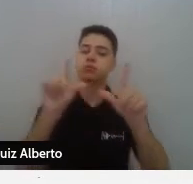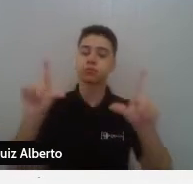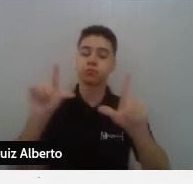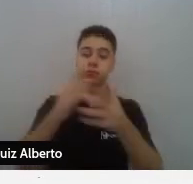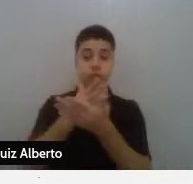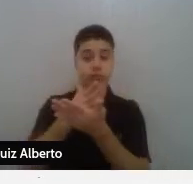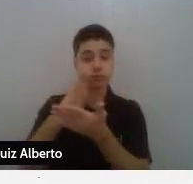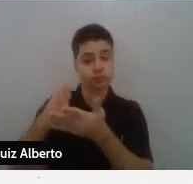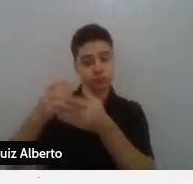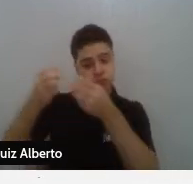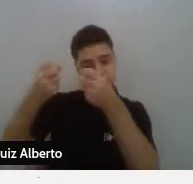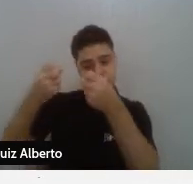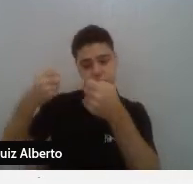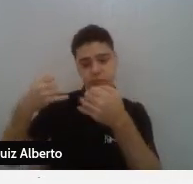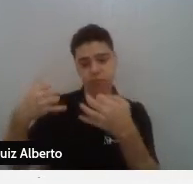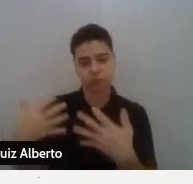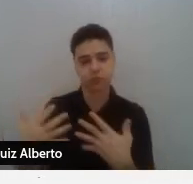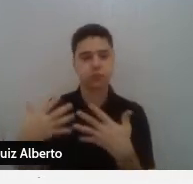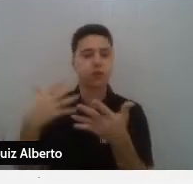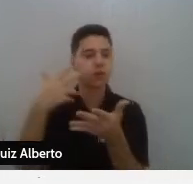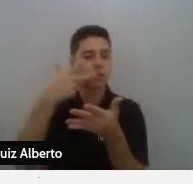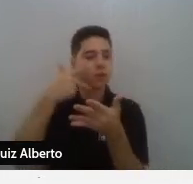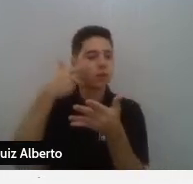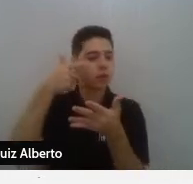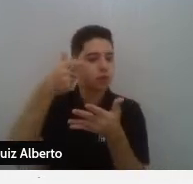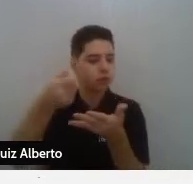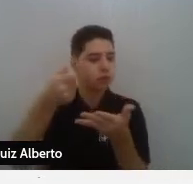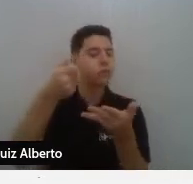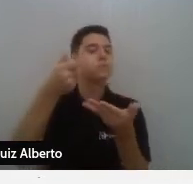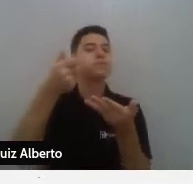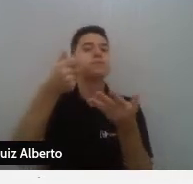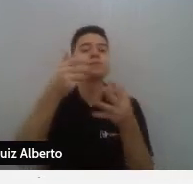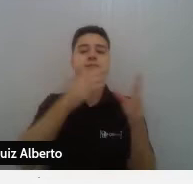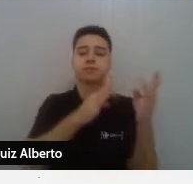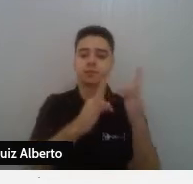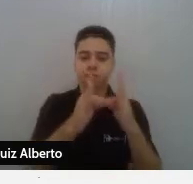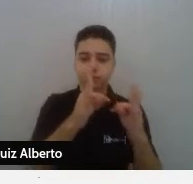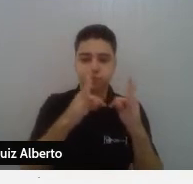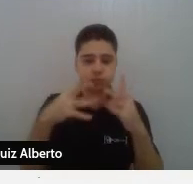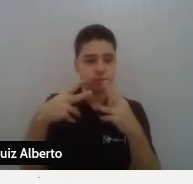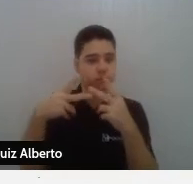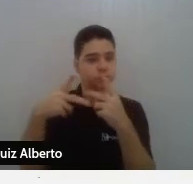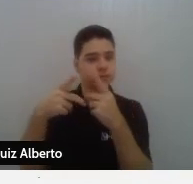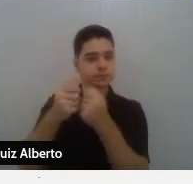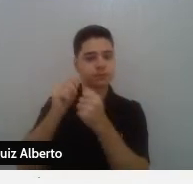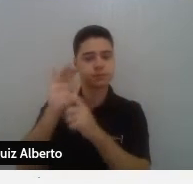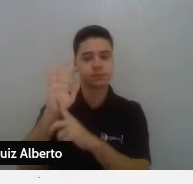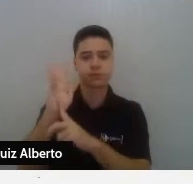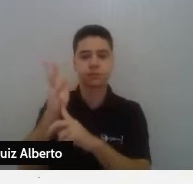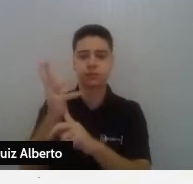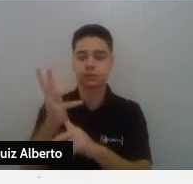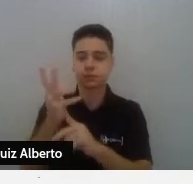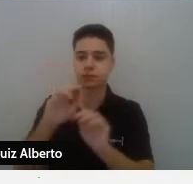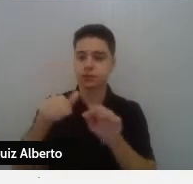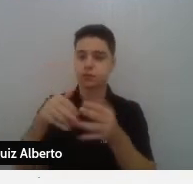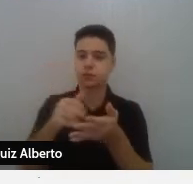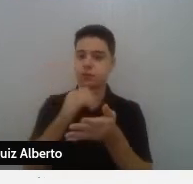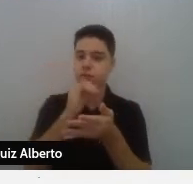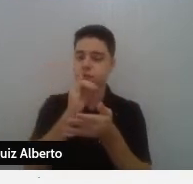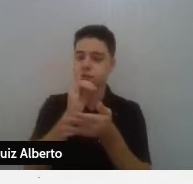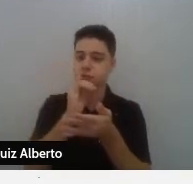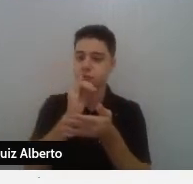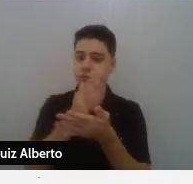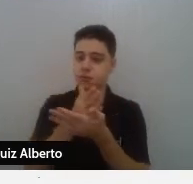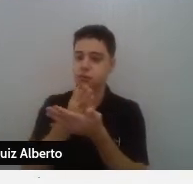um pouquinho, né, da tecnologia nas artes. Isso é desde o princípio,